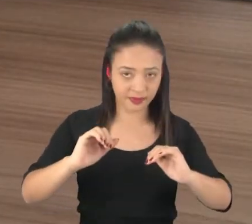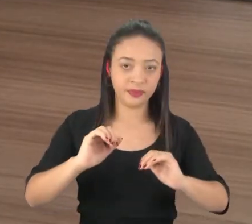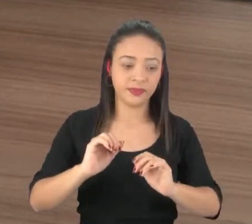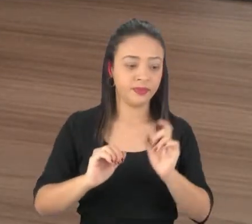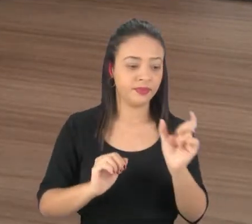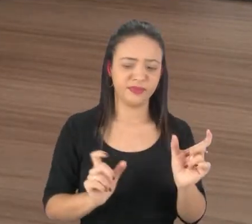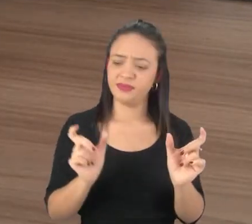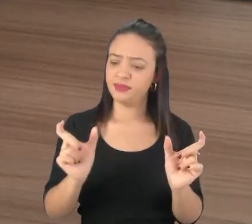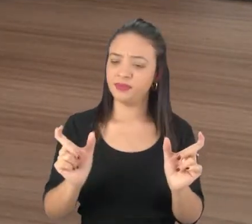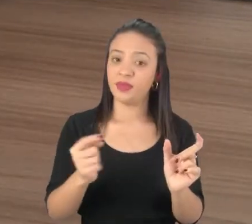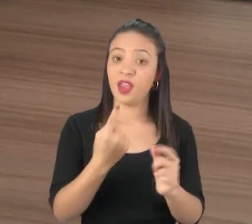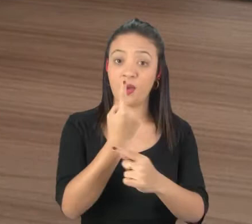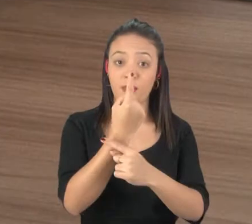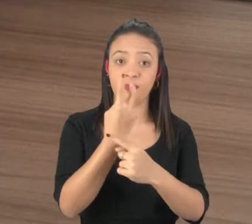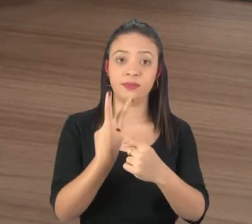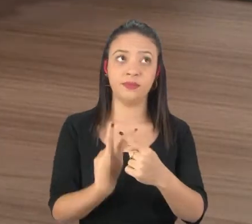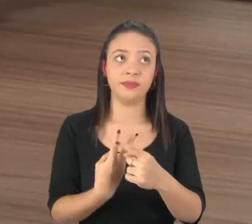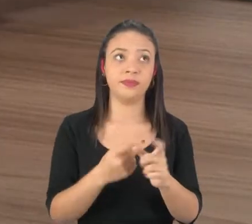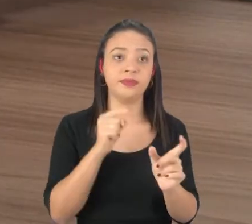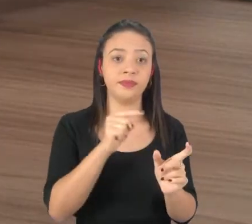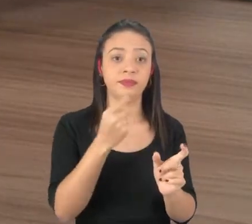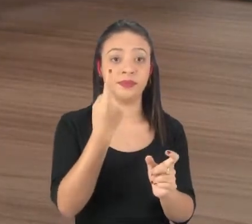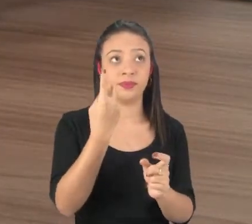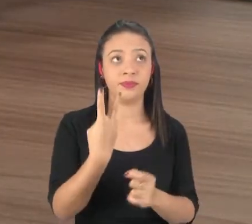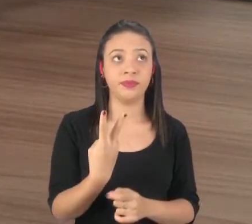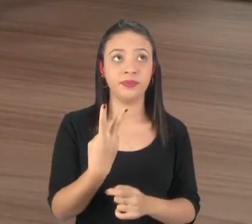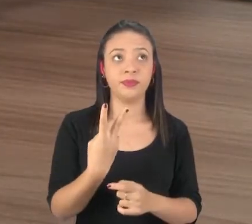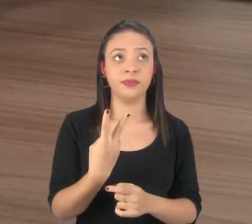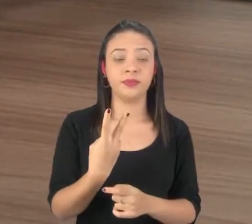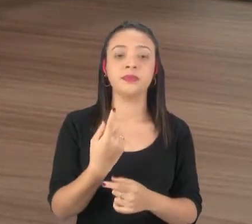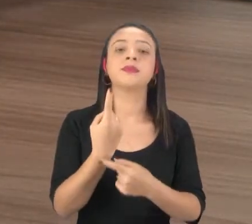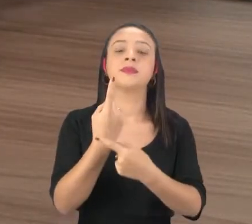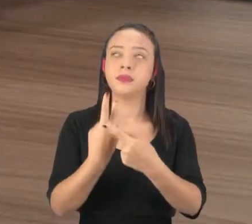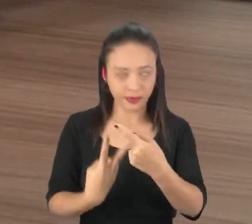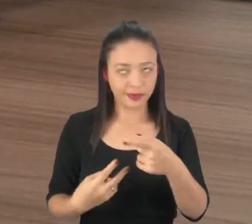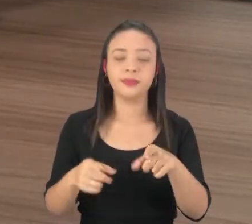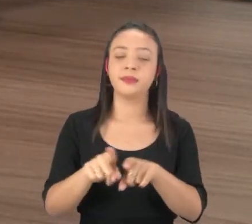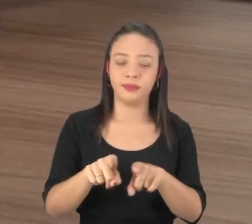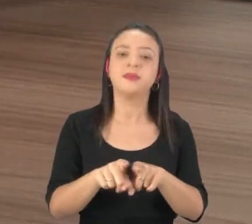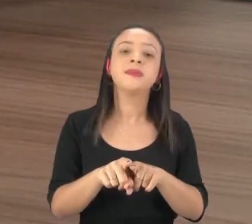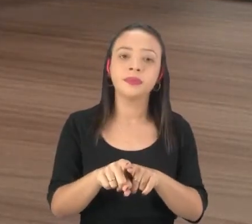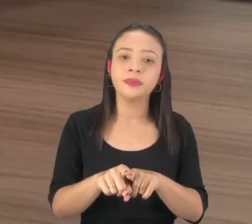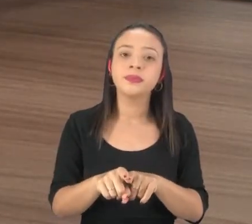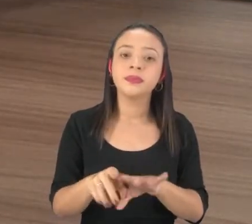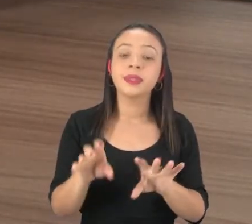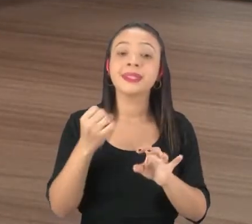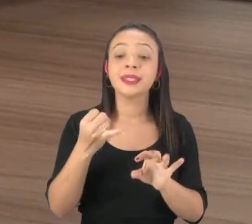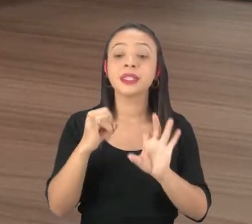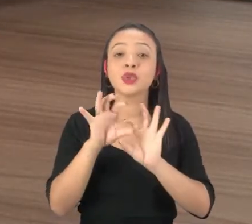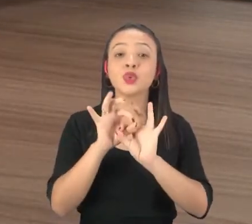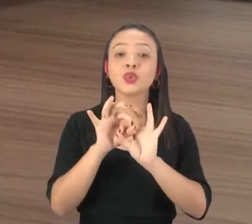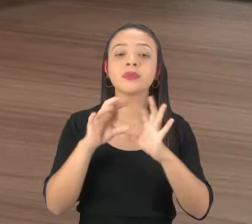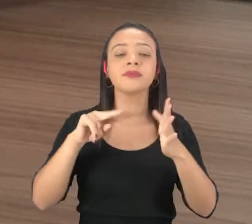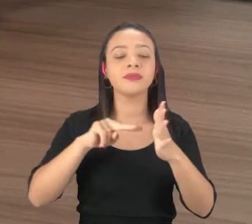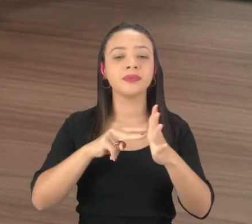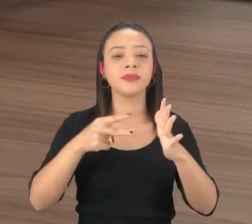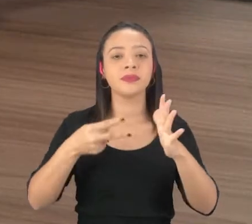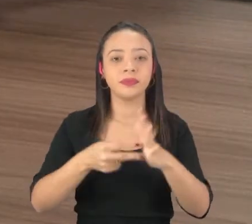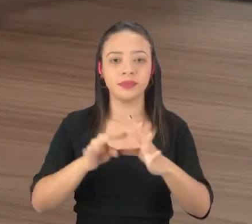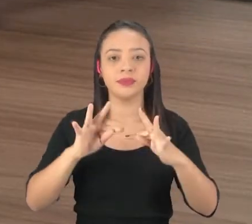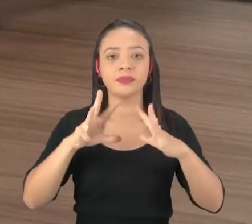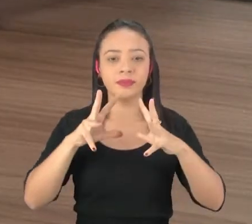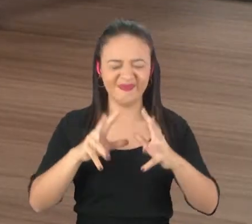eu chamo de um meio ele aqui é um meio da laranja e esse aqui é mais um meio da laranja ela junta formam um todo